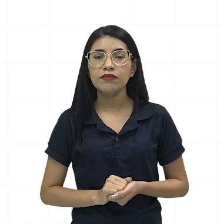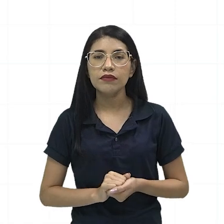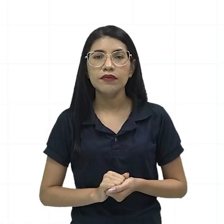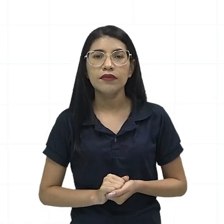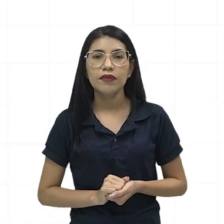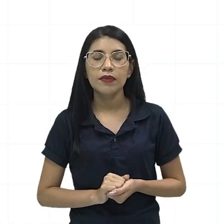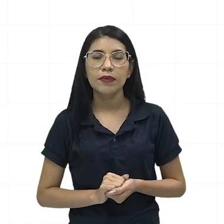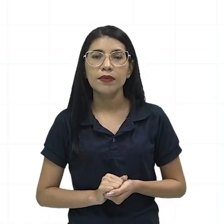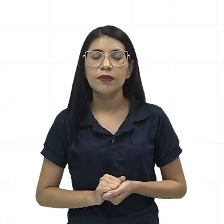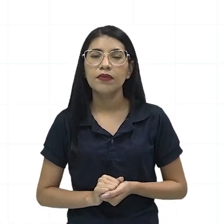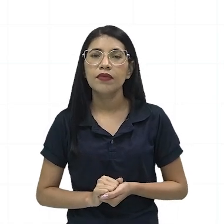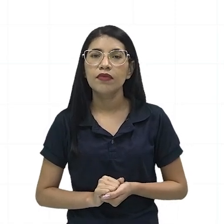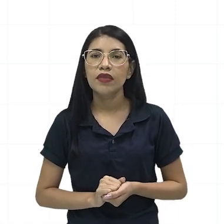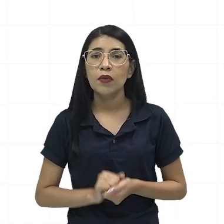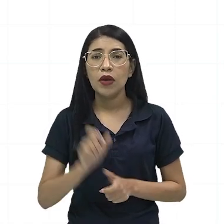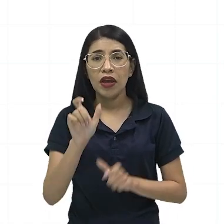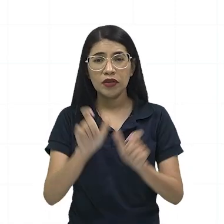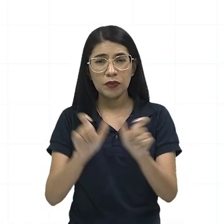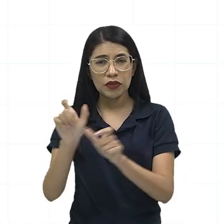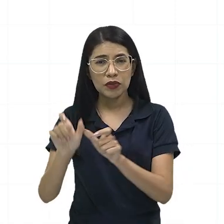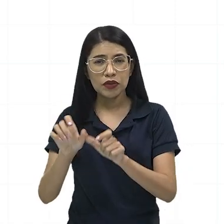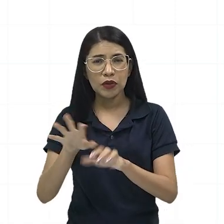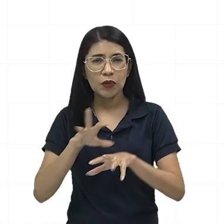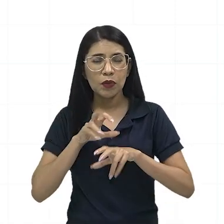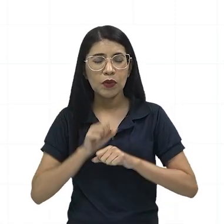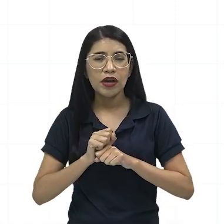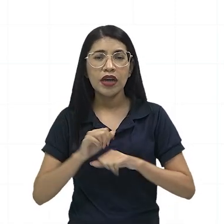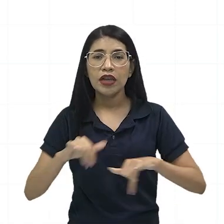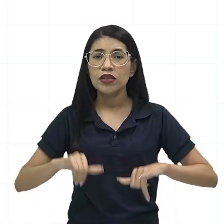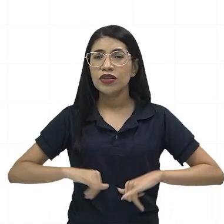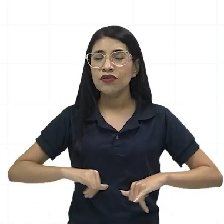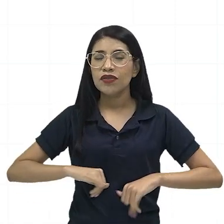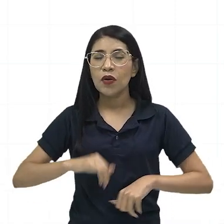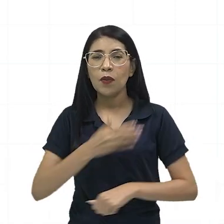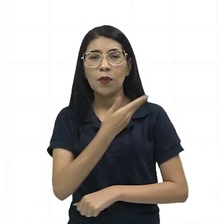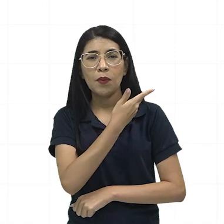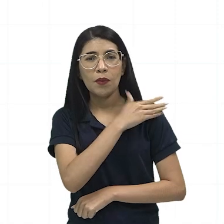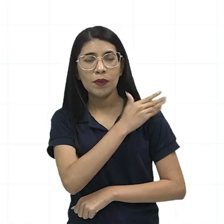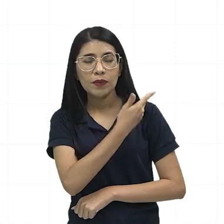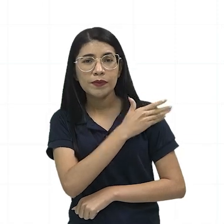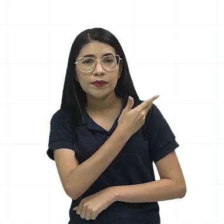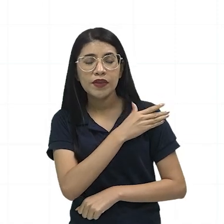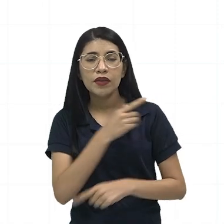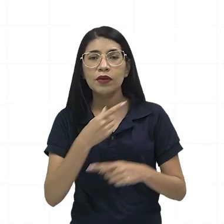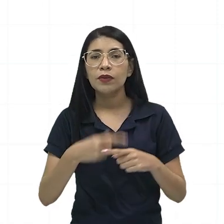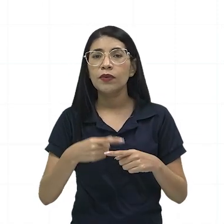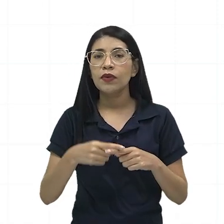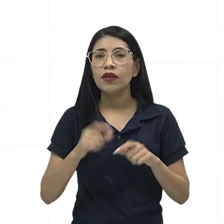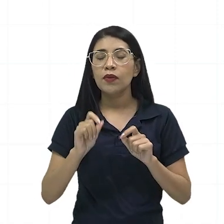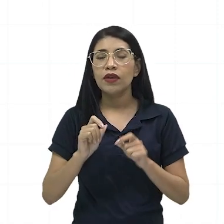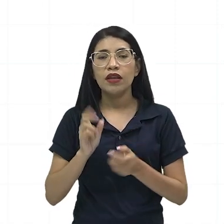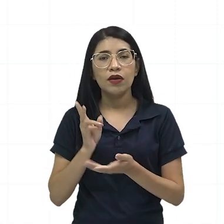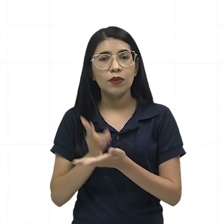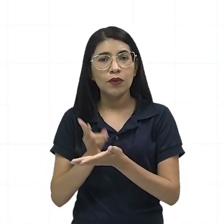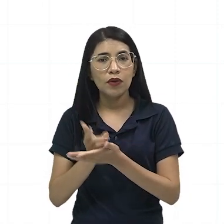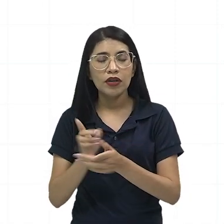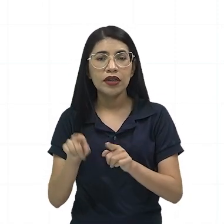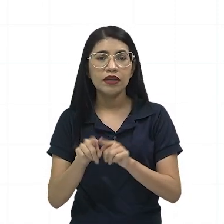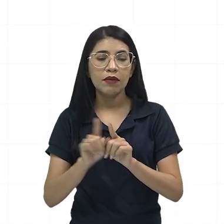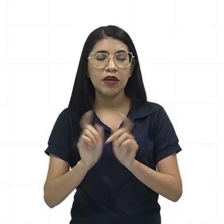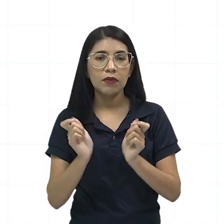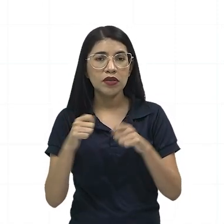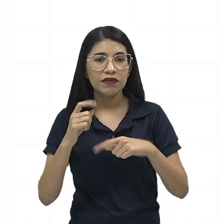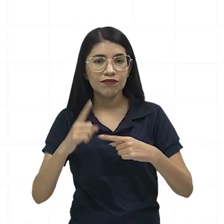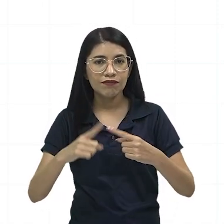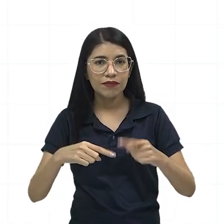que os pacientes fossem vítimas de preconceito, já que ela é crônica e transmissível